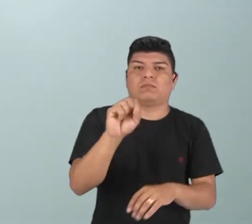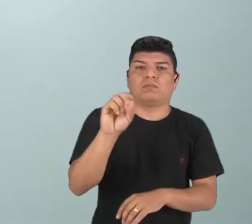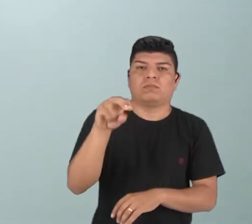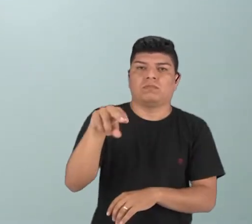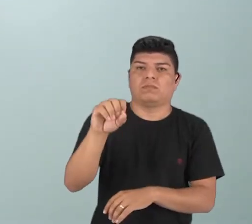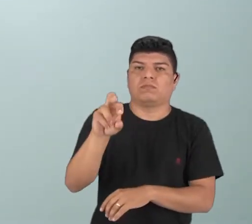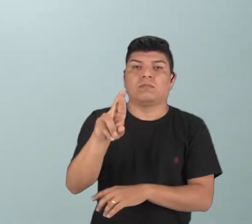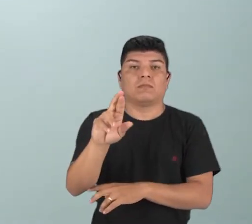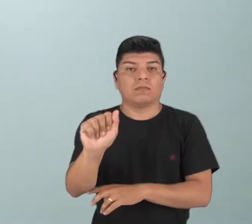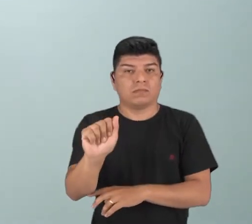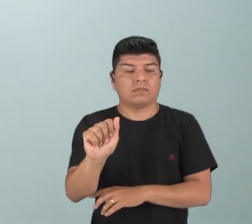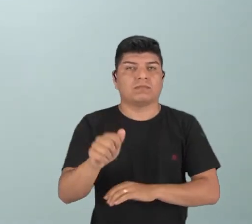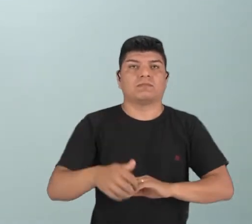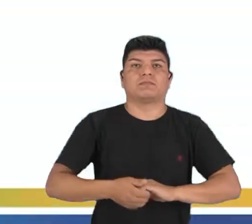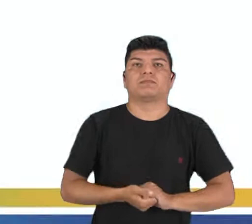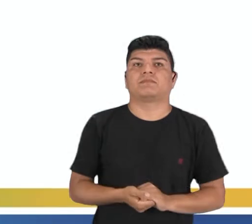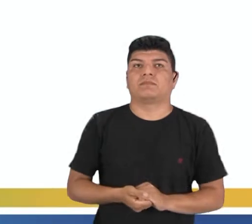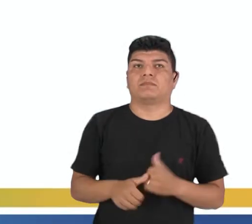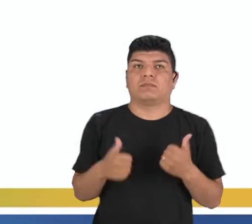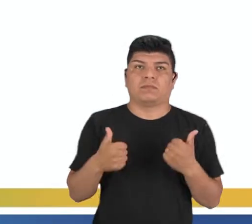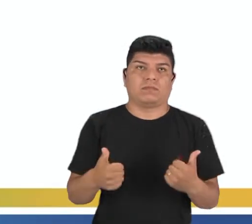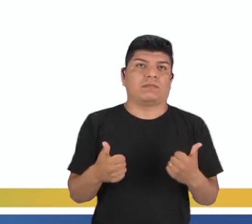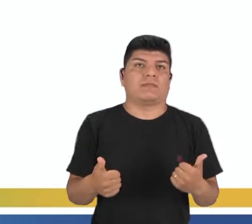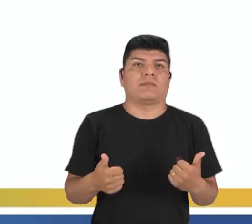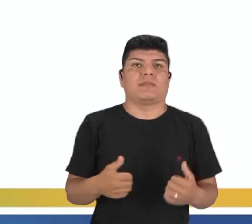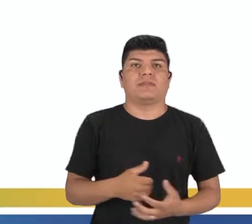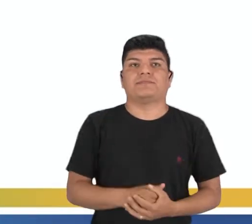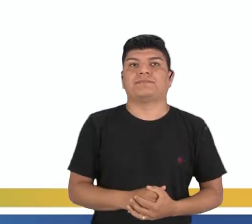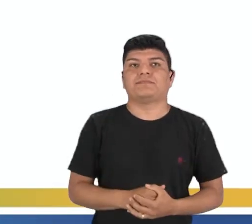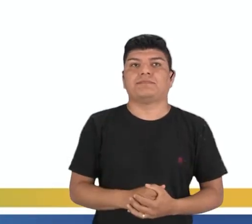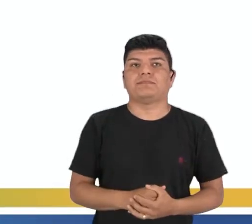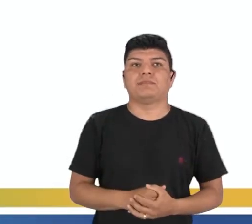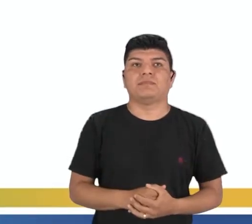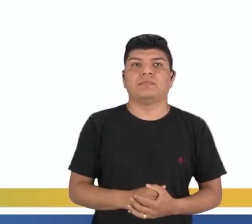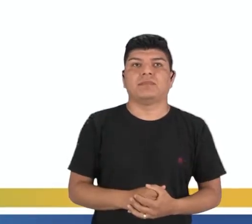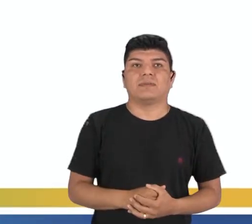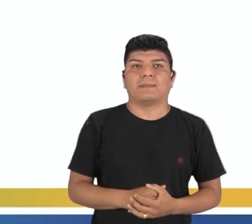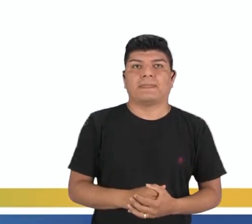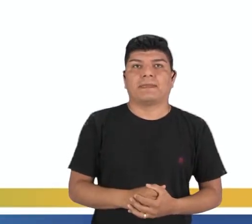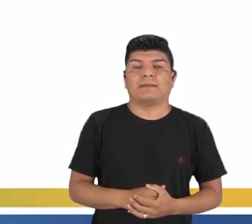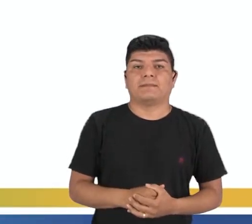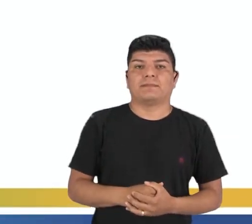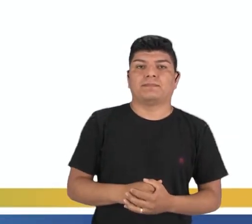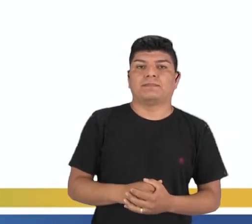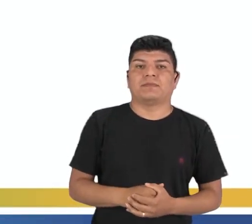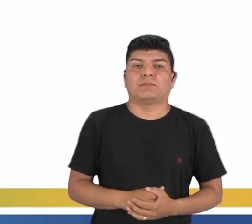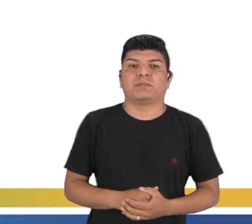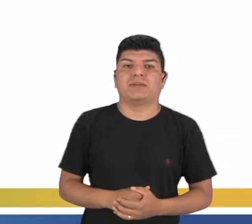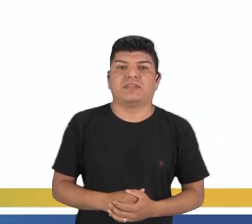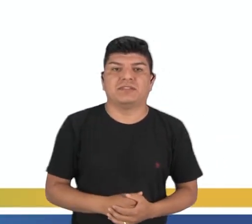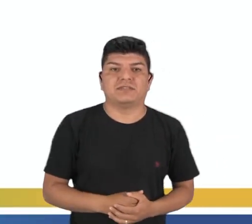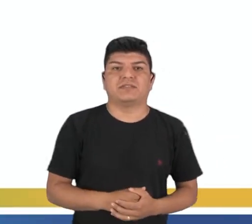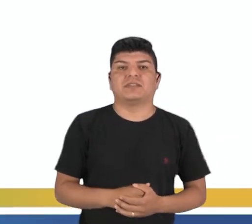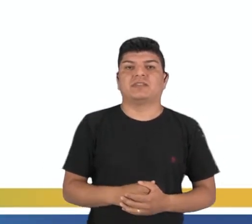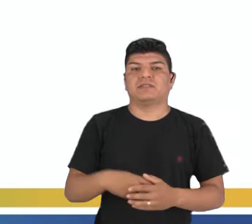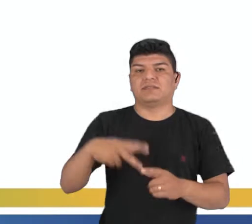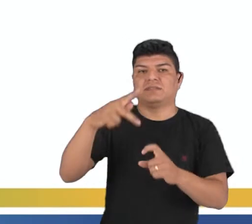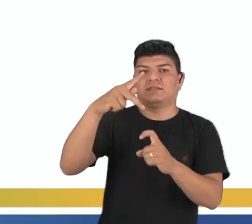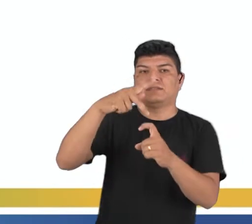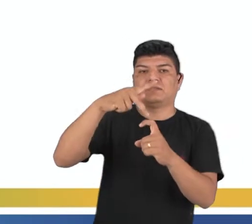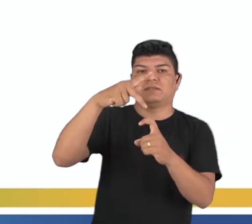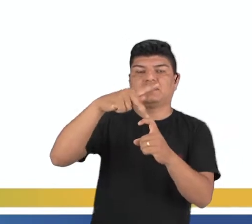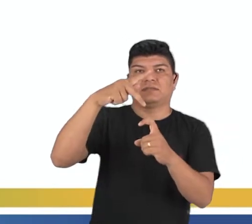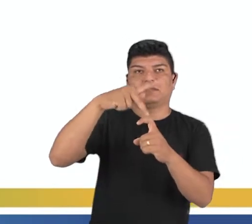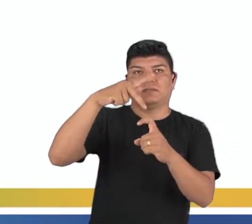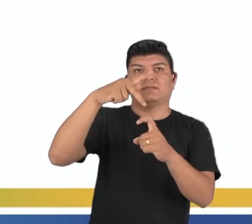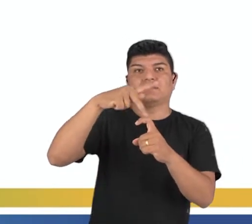sonora, certo? Beleza? Bem, agora nós vamos falar relembrar sobre as propriedades